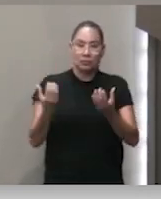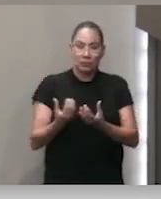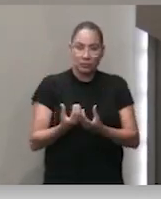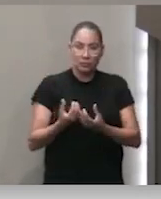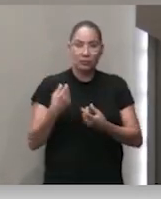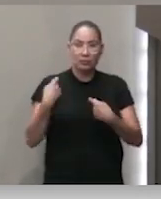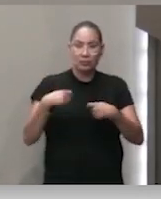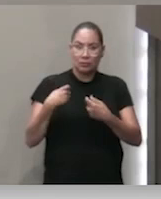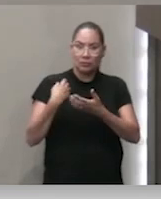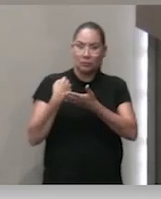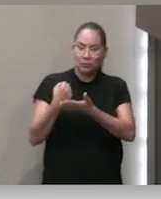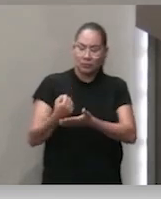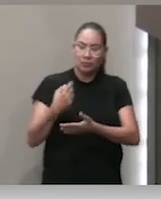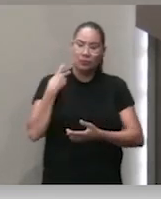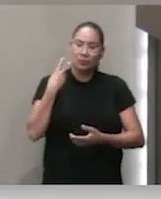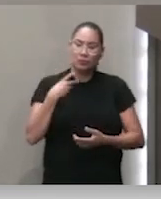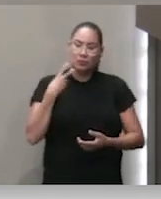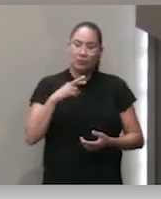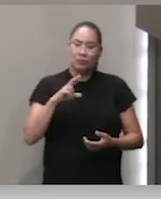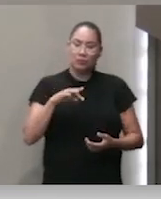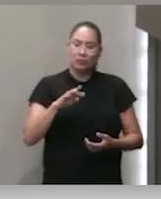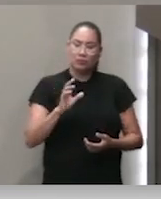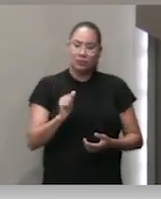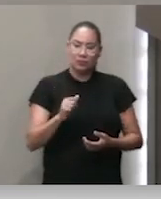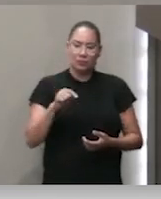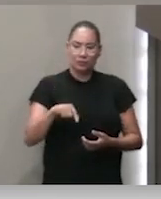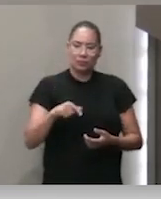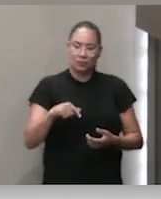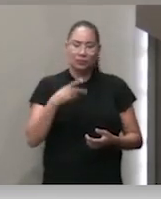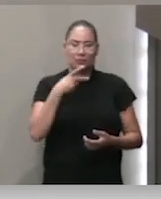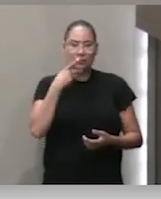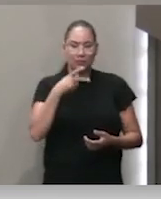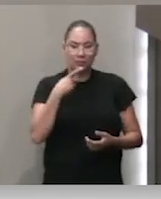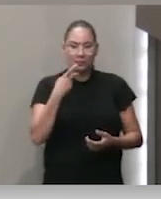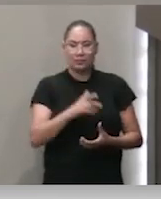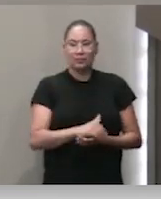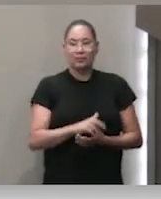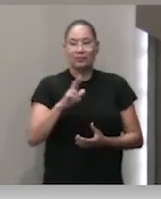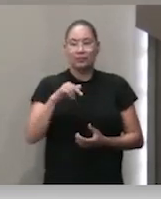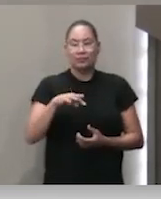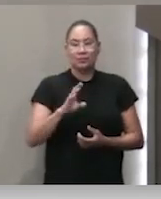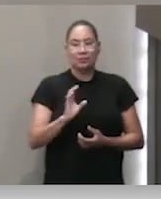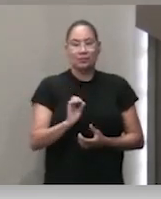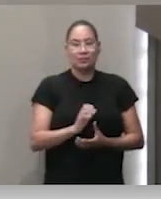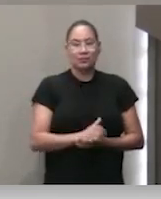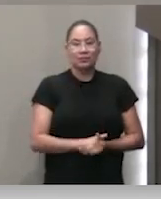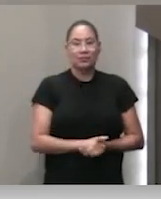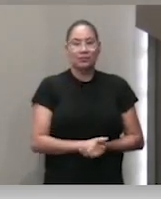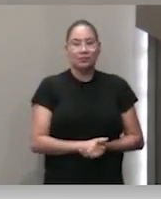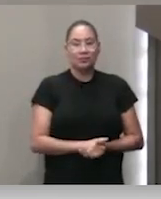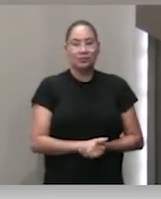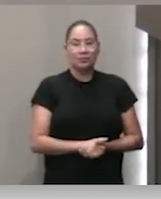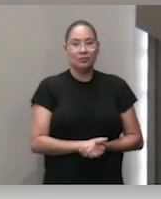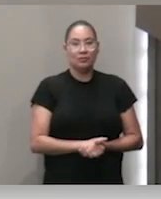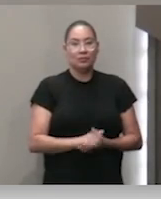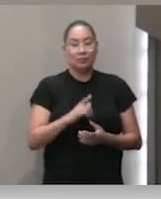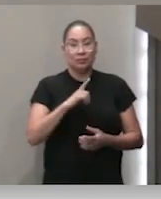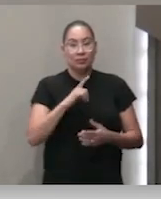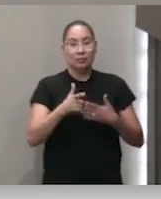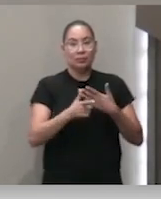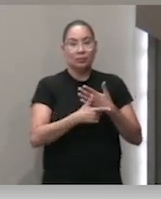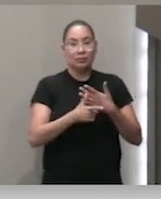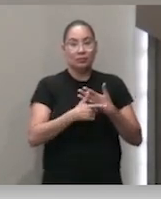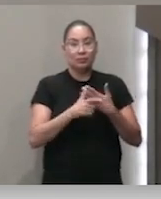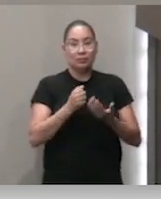nosso apoio, e o vereador Tchequinho vir aqui falar, elogiar, entendeu? O Tchequinho, na verdade, faz o papel também aqui da